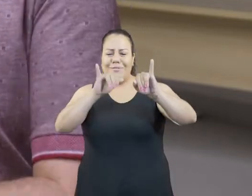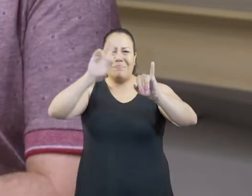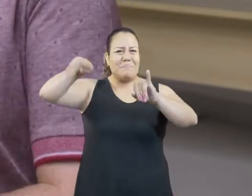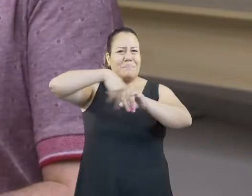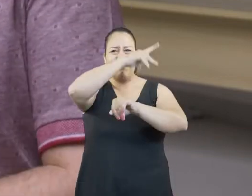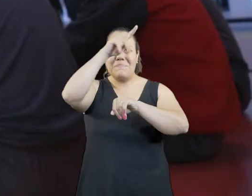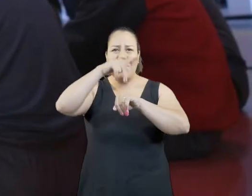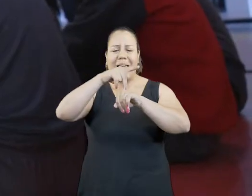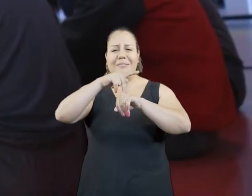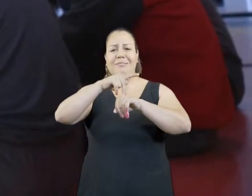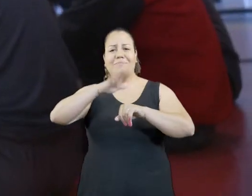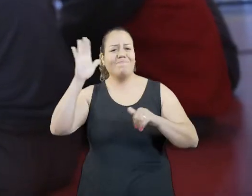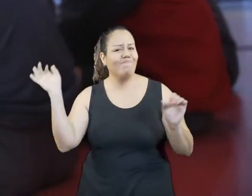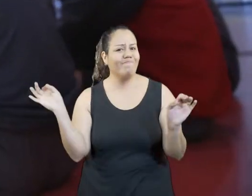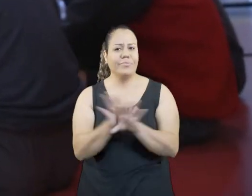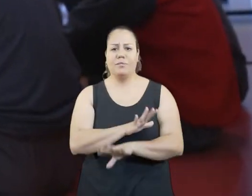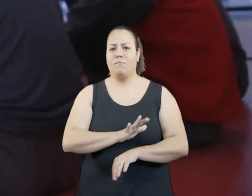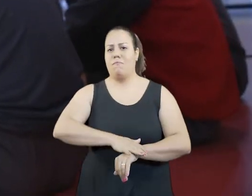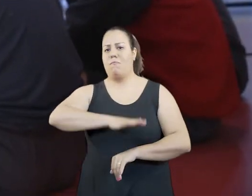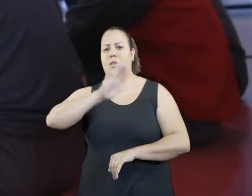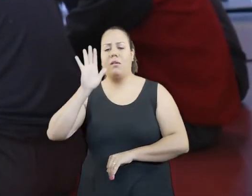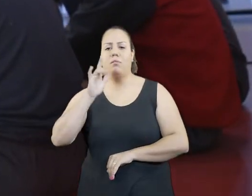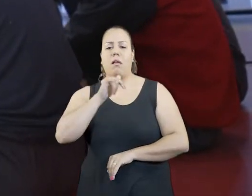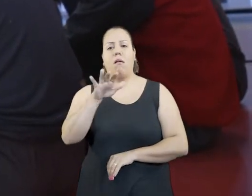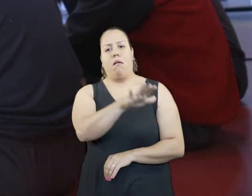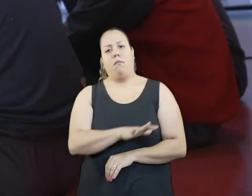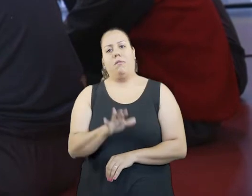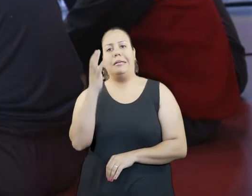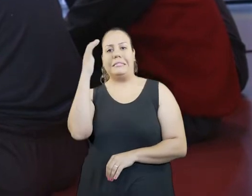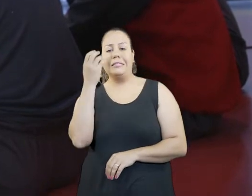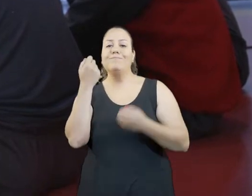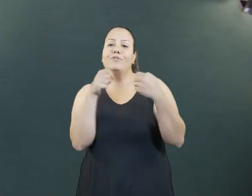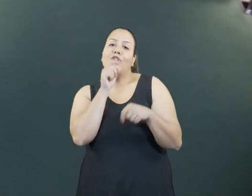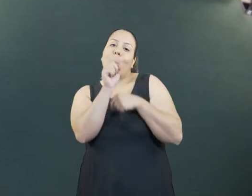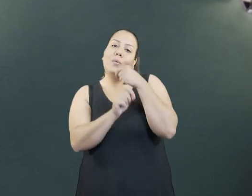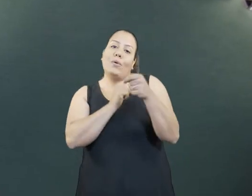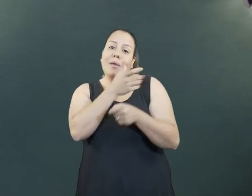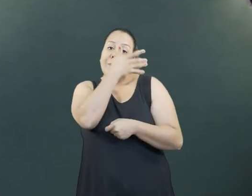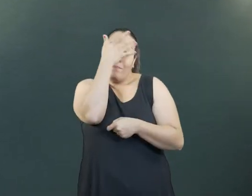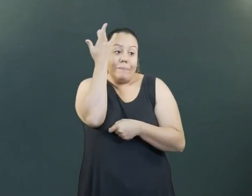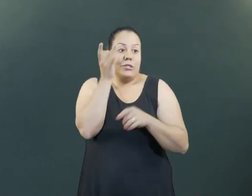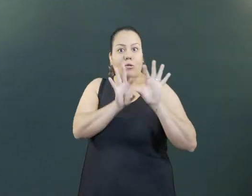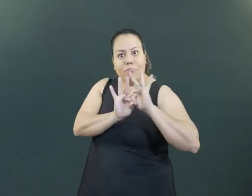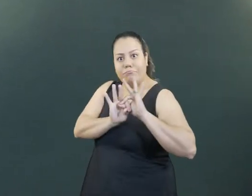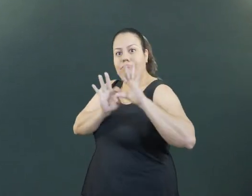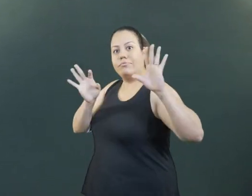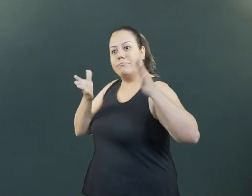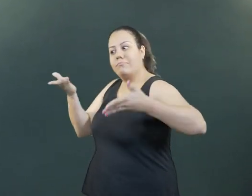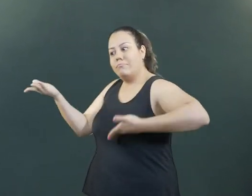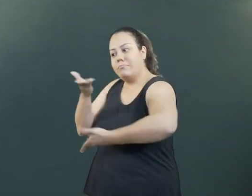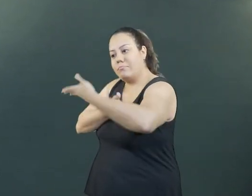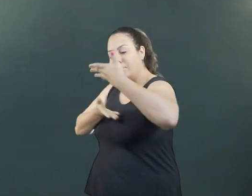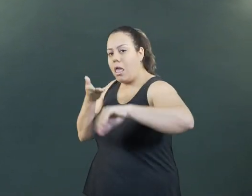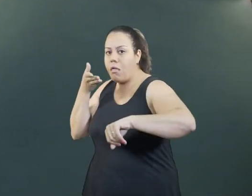completo do país. Um centro de ciências, um espaço interativo, ele precisa da mediação, ele precisa de que tem alguém que permita